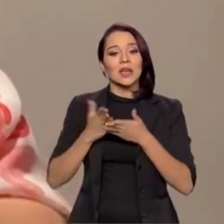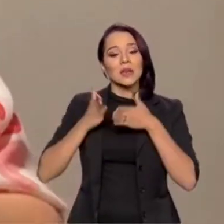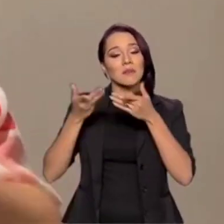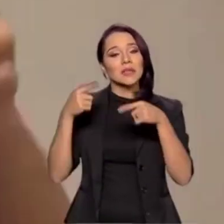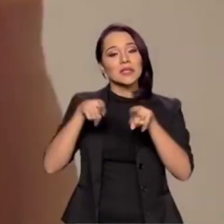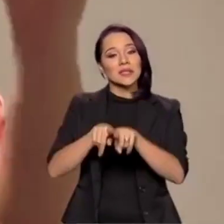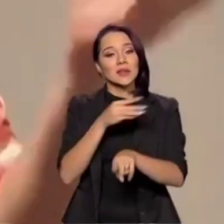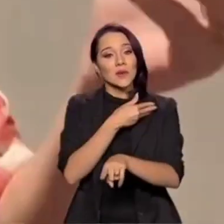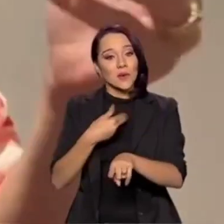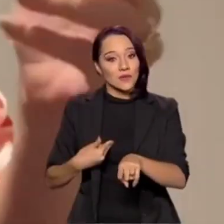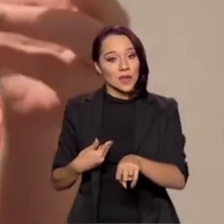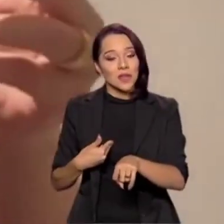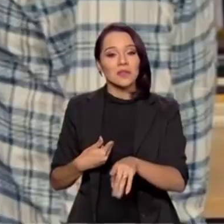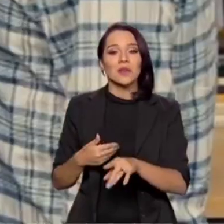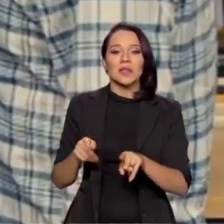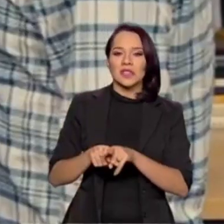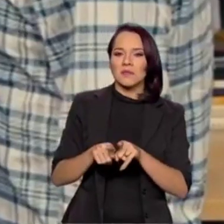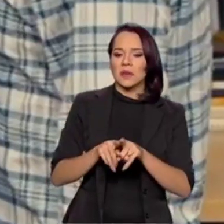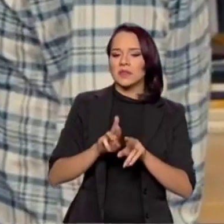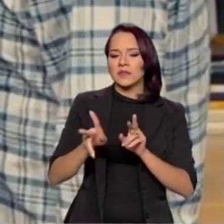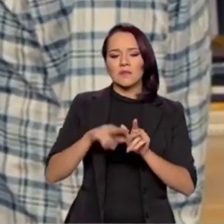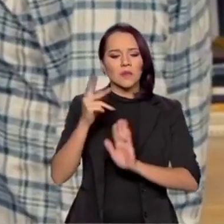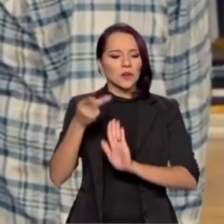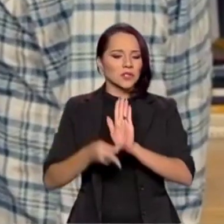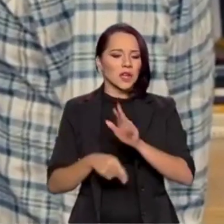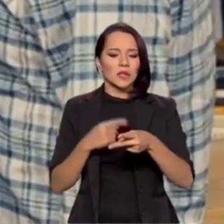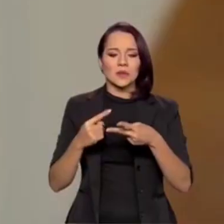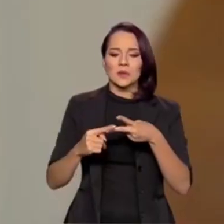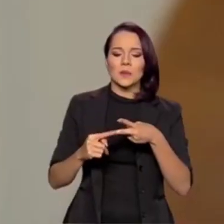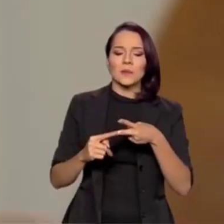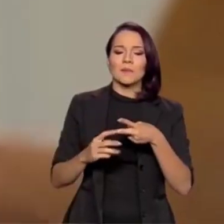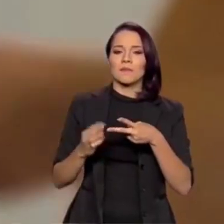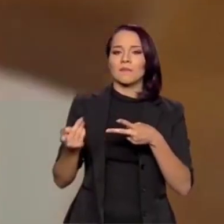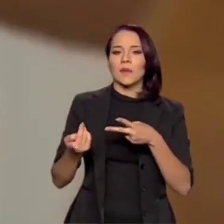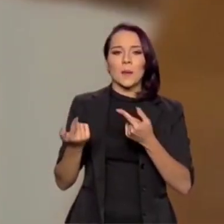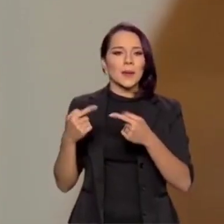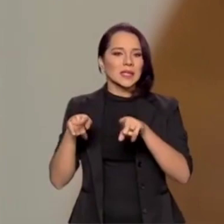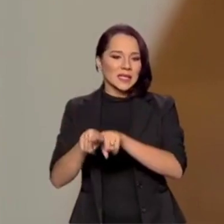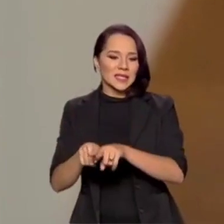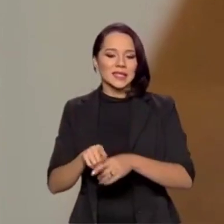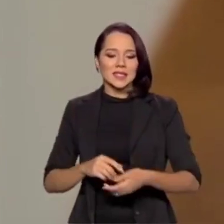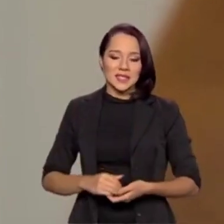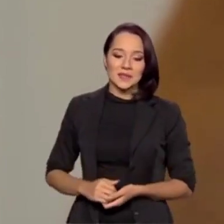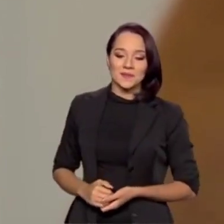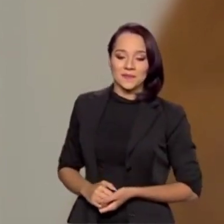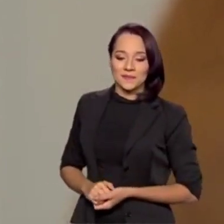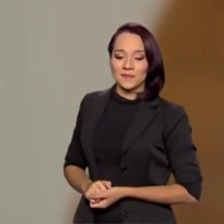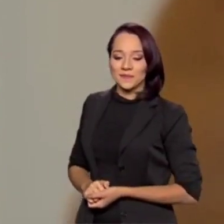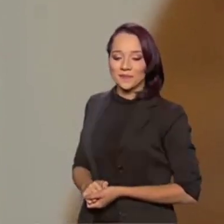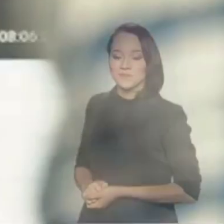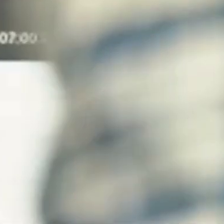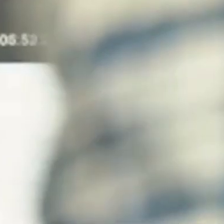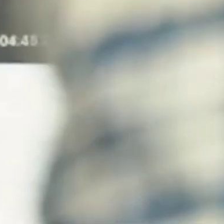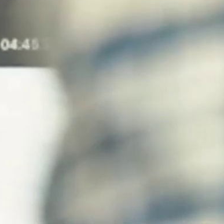com o governo, subvenções, projetos, parcerias.